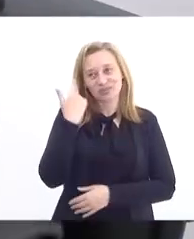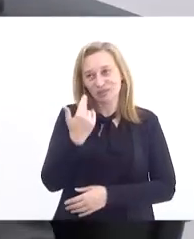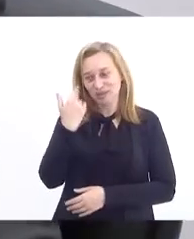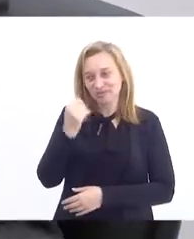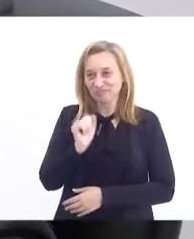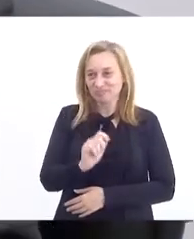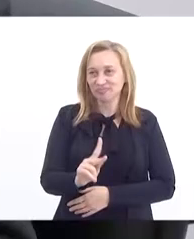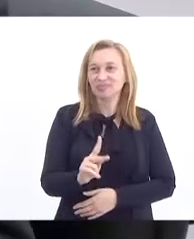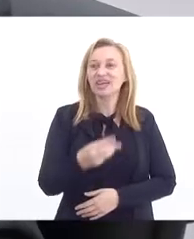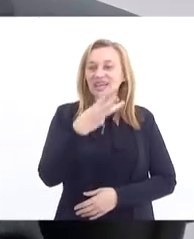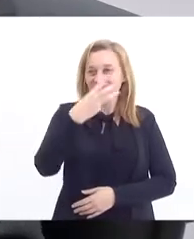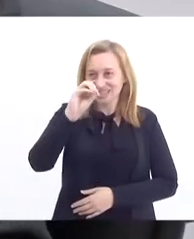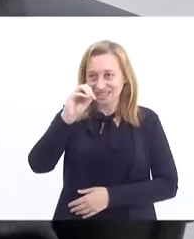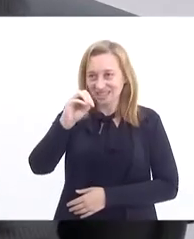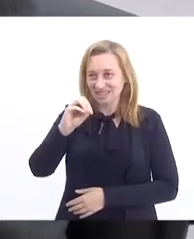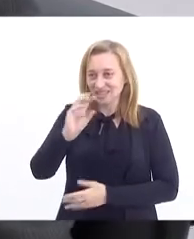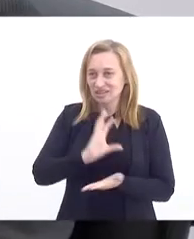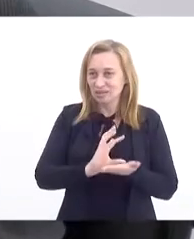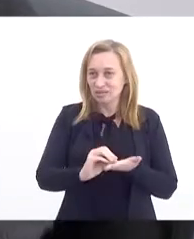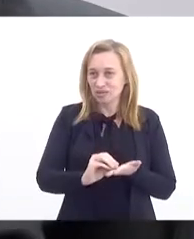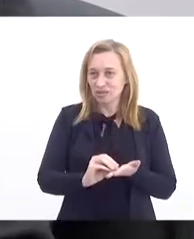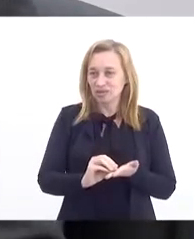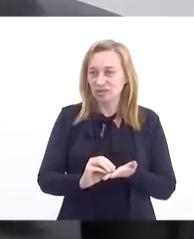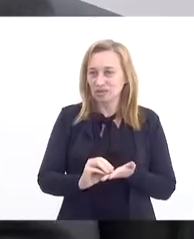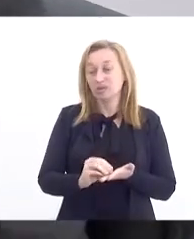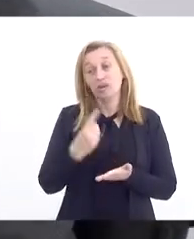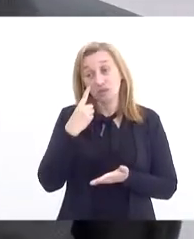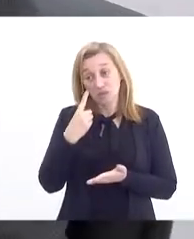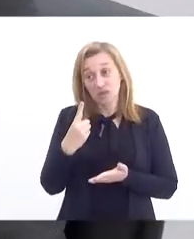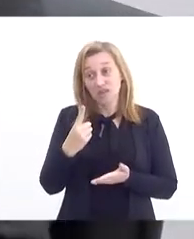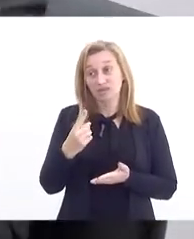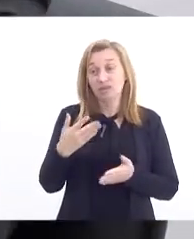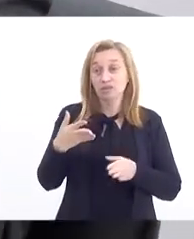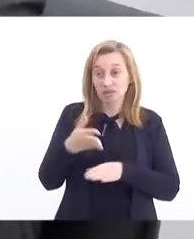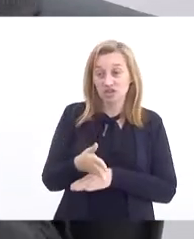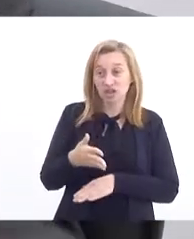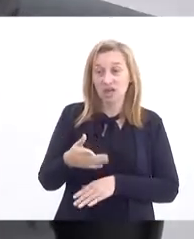seguir. 30 da pauta. Quando chegarmos nele, se chegarmos, a gente discute.